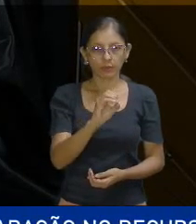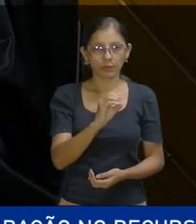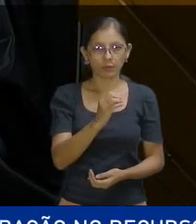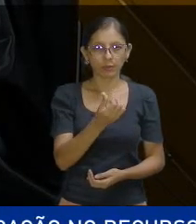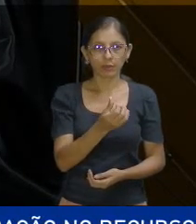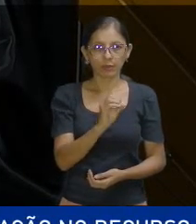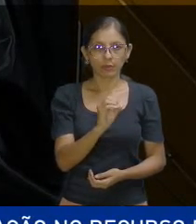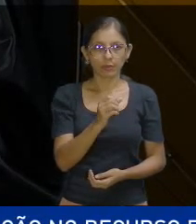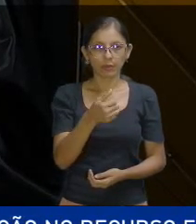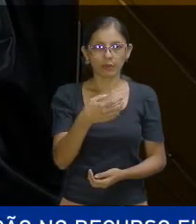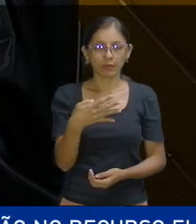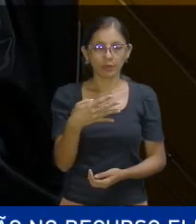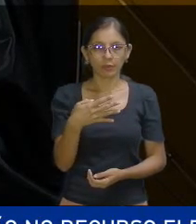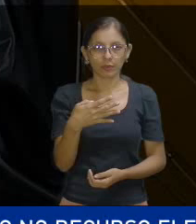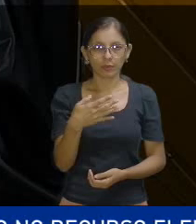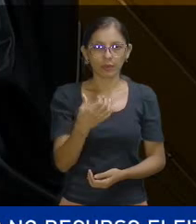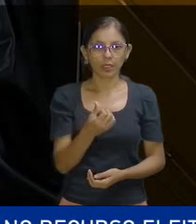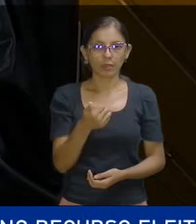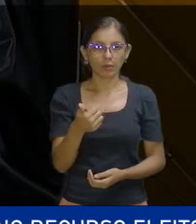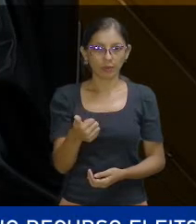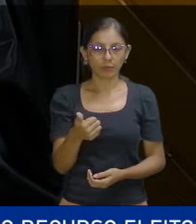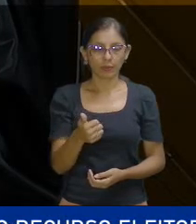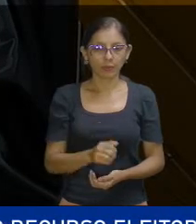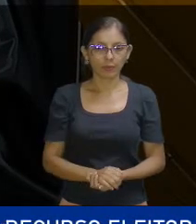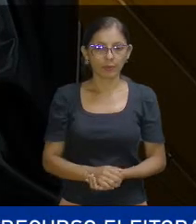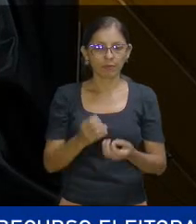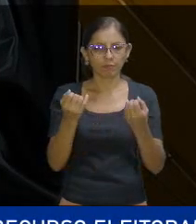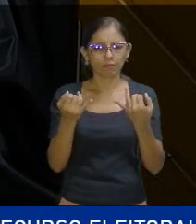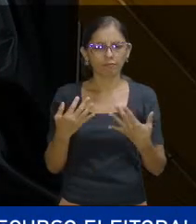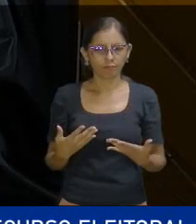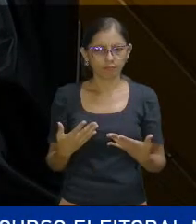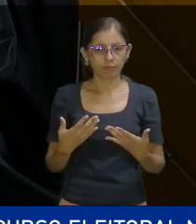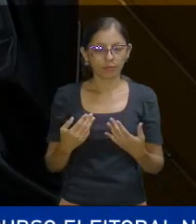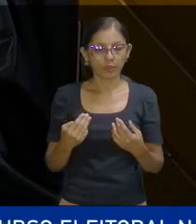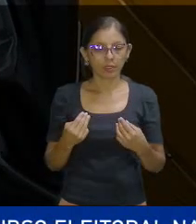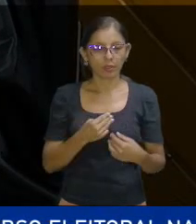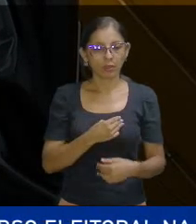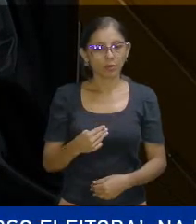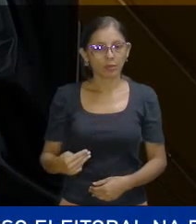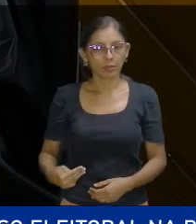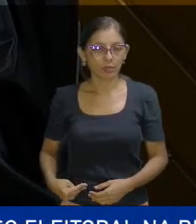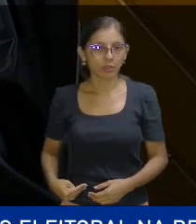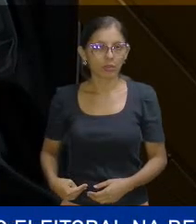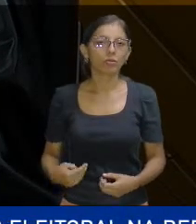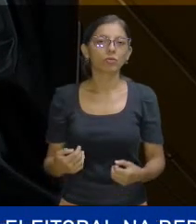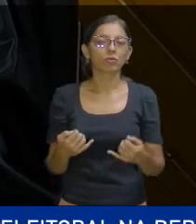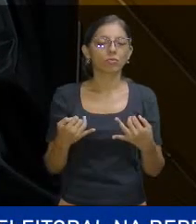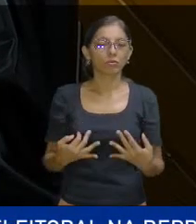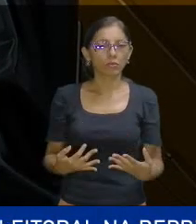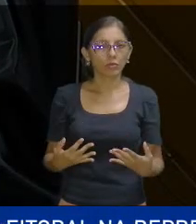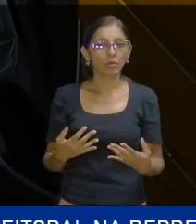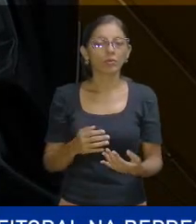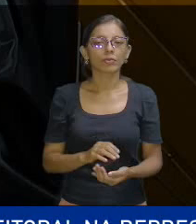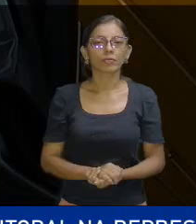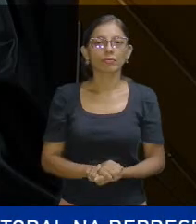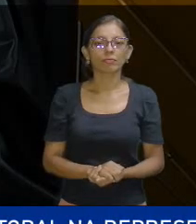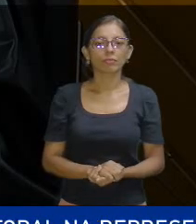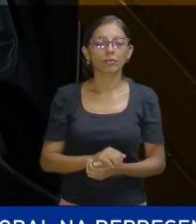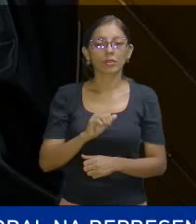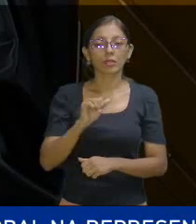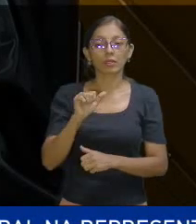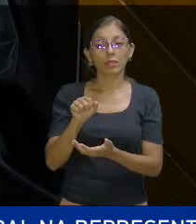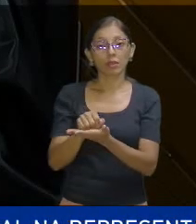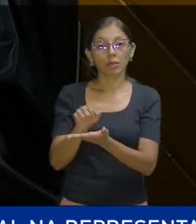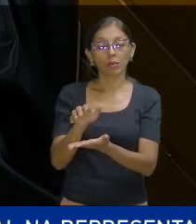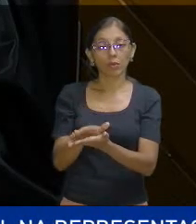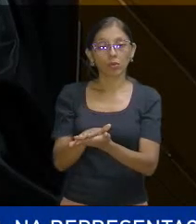060-1461, relatoria do ministro Benedito Gonçalves, qual teria validado a majoração da multa para o